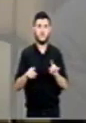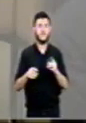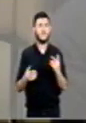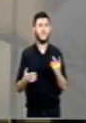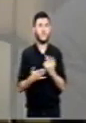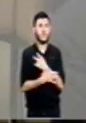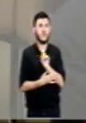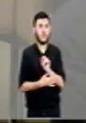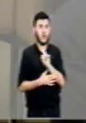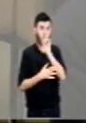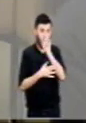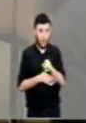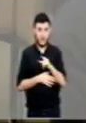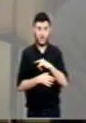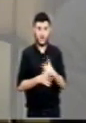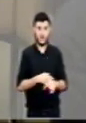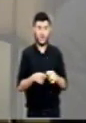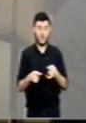manifestamente ilegal